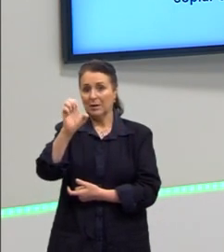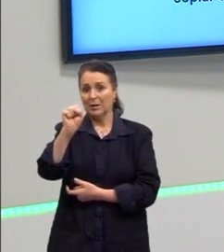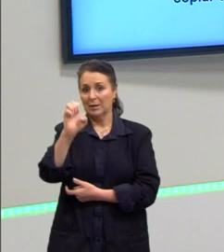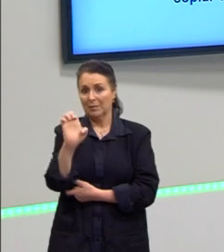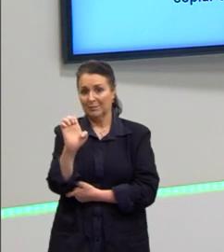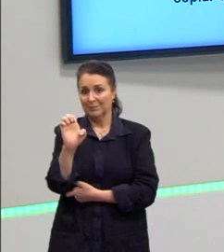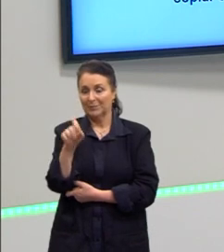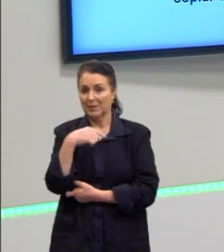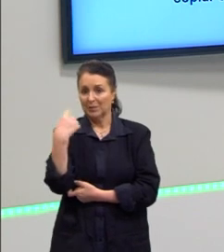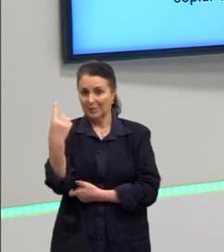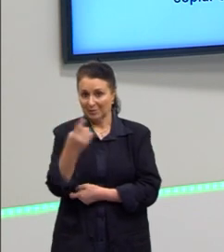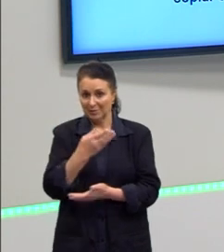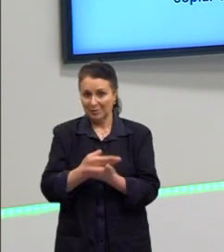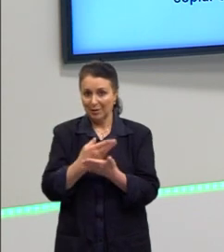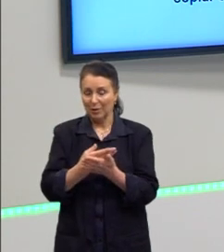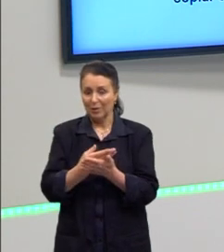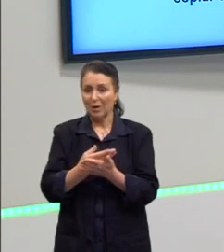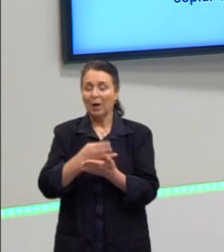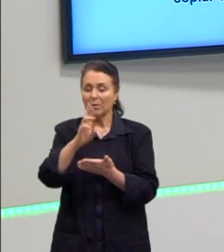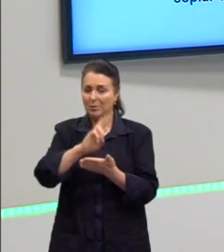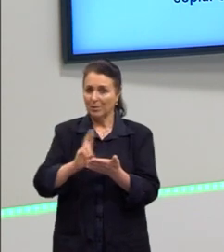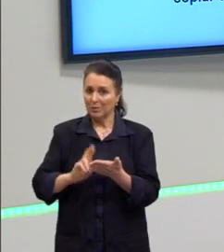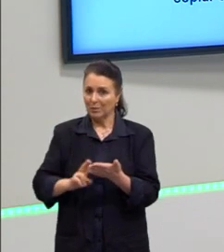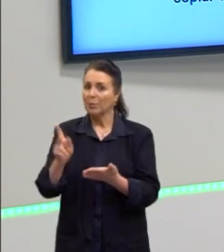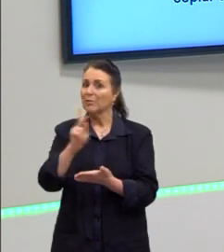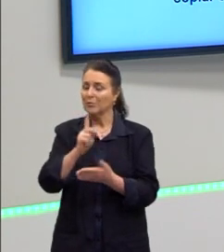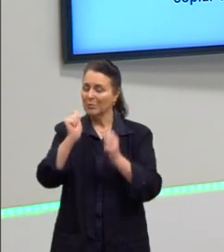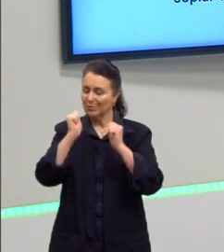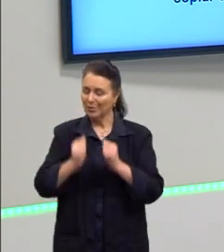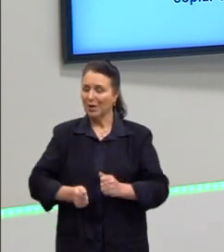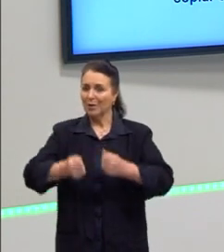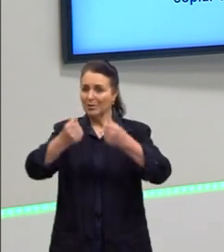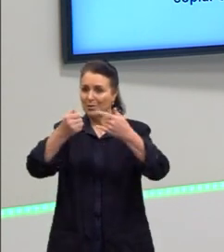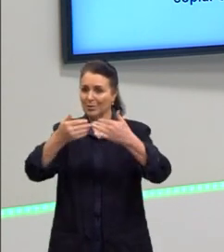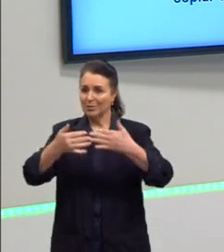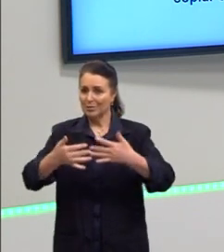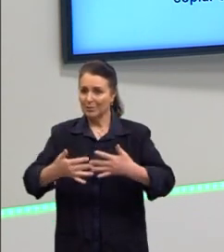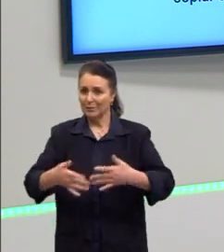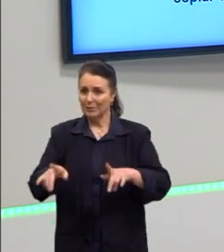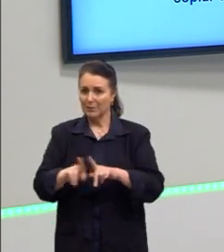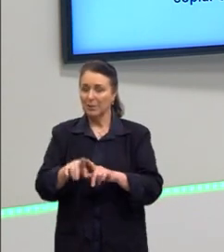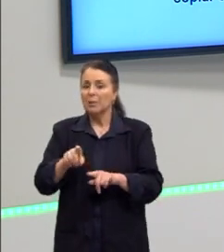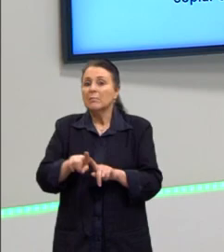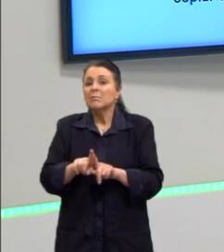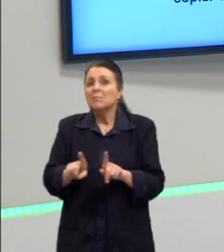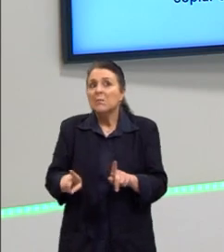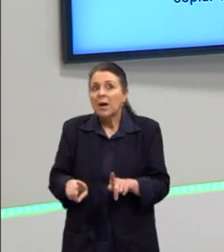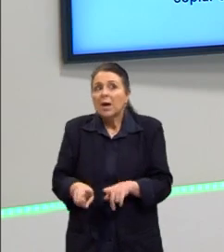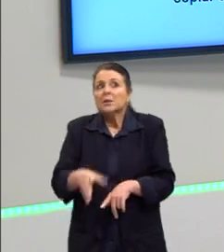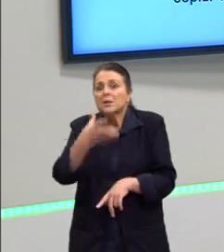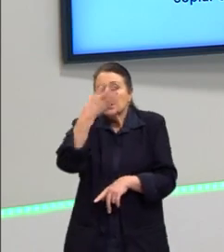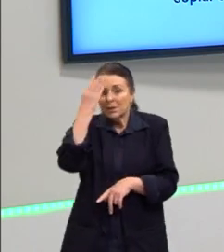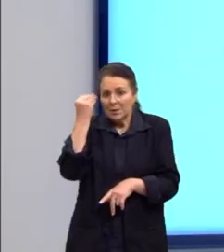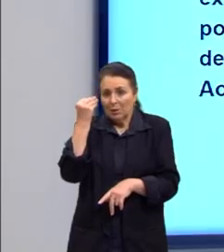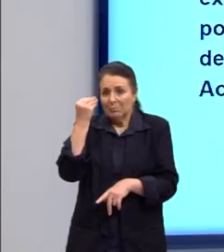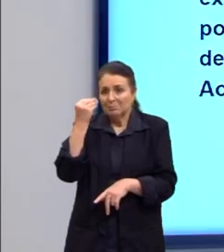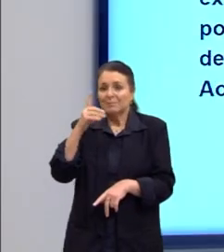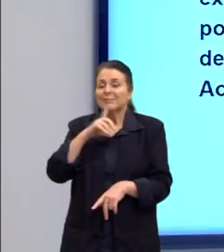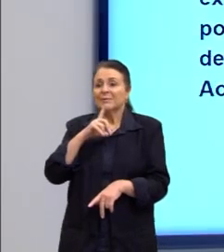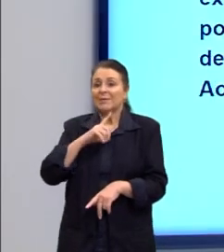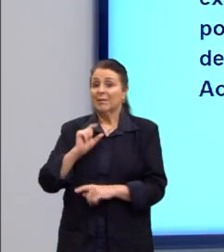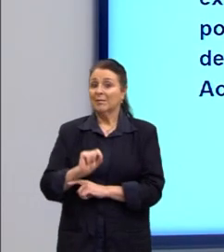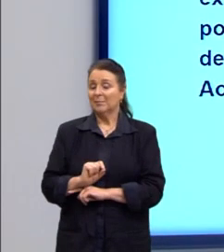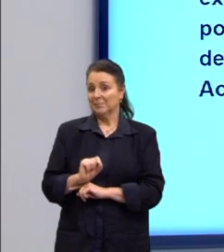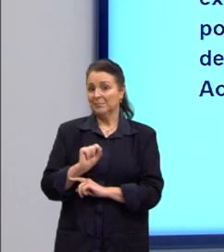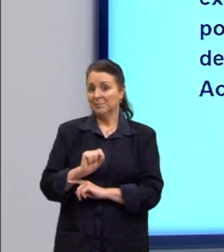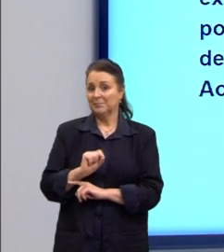nossas aulas de redação a gente também já falou um pouquinho sobre o paráfrase e se ainda assim a gente esquecer nós temos